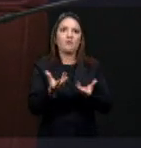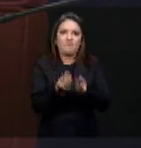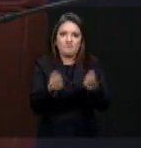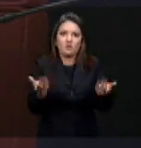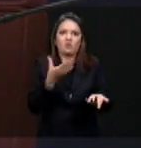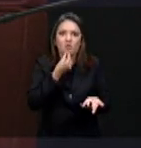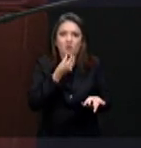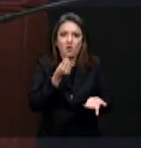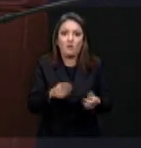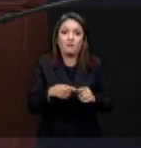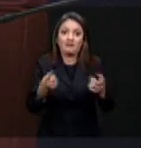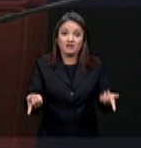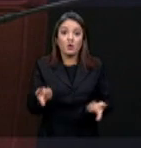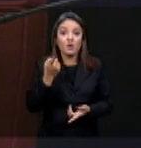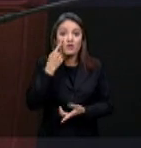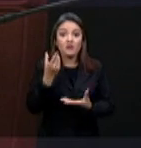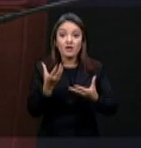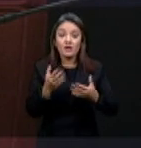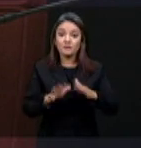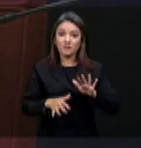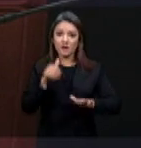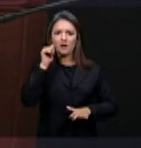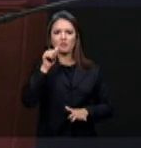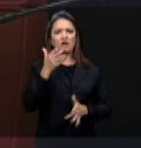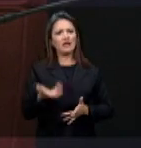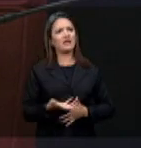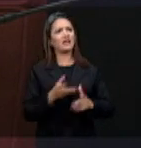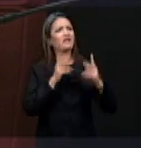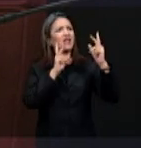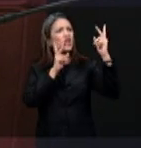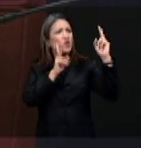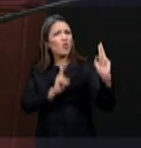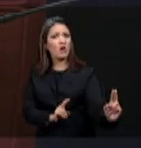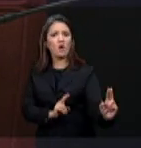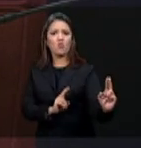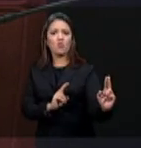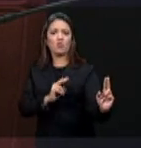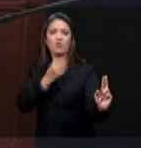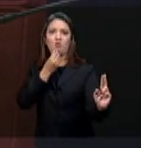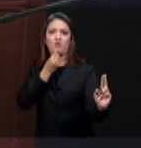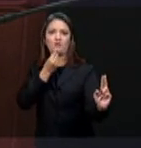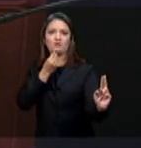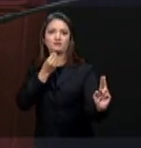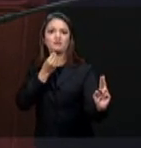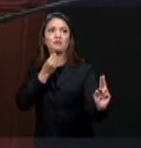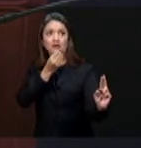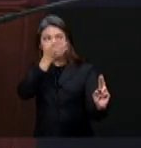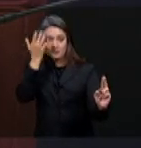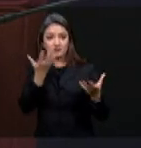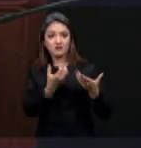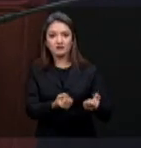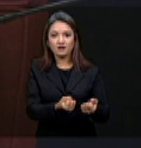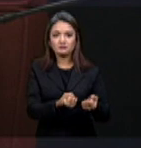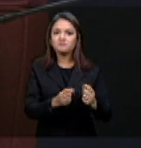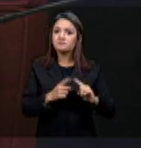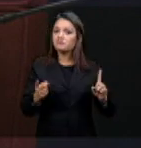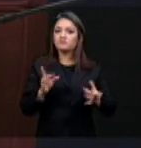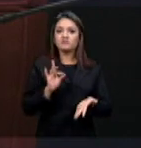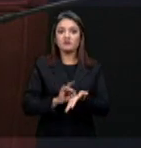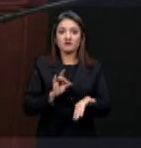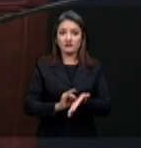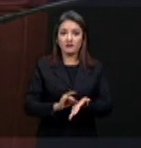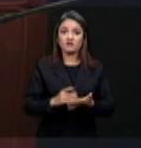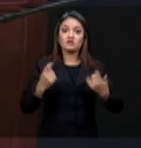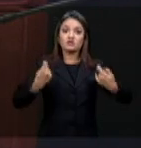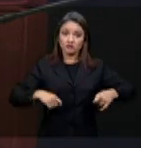setor privado eu vi muitas vezes as mulheres tenta se igualar aos homens para serem aceitas e na verdade o que a gente precisa se